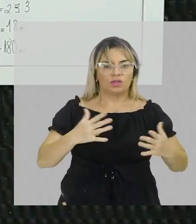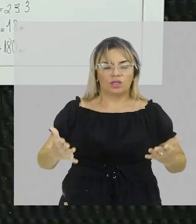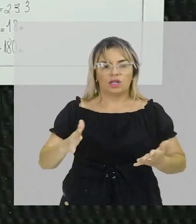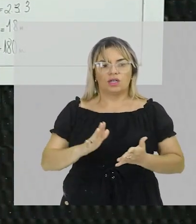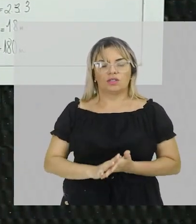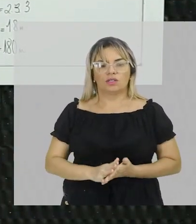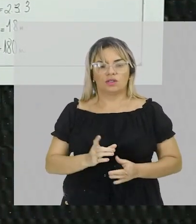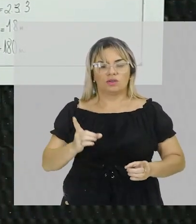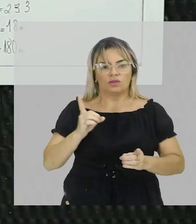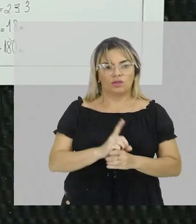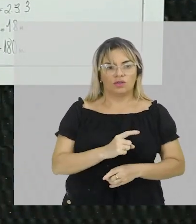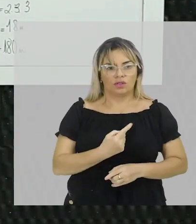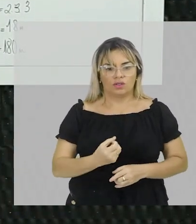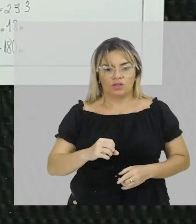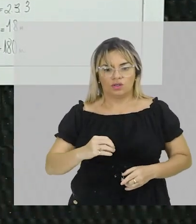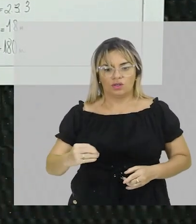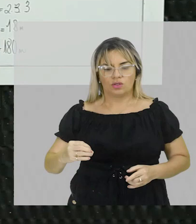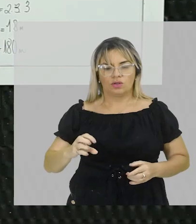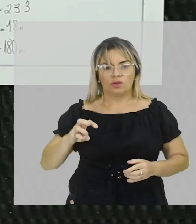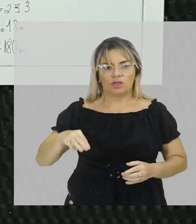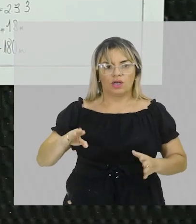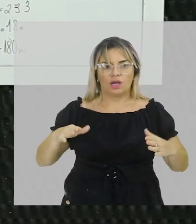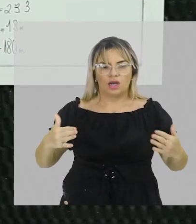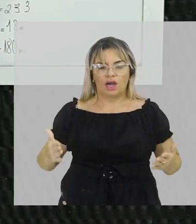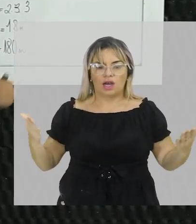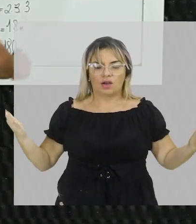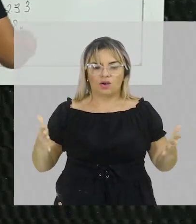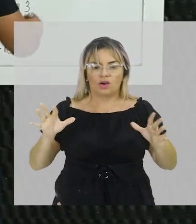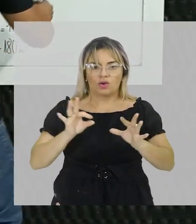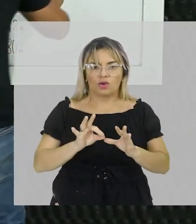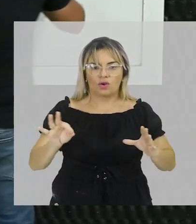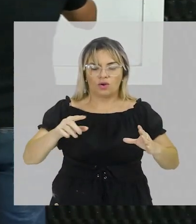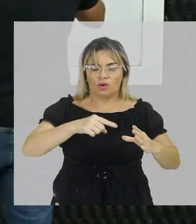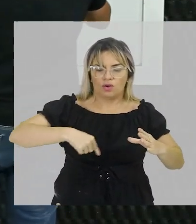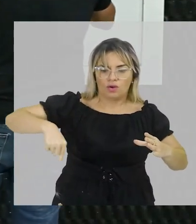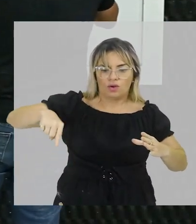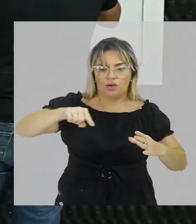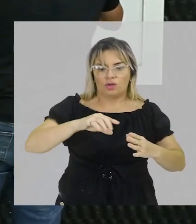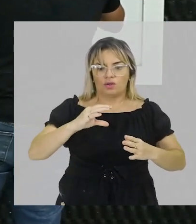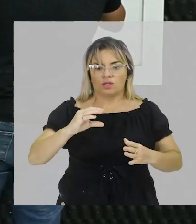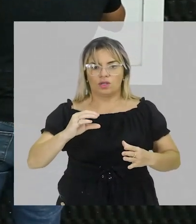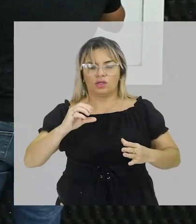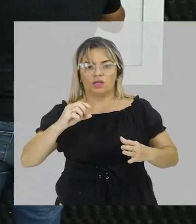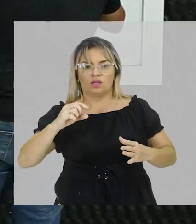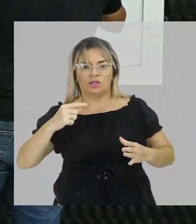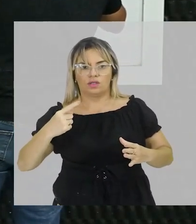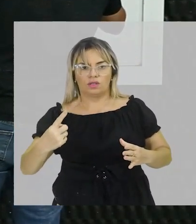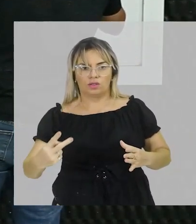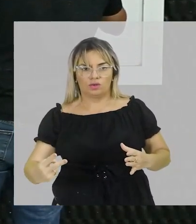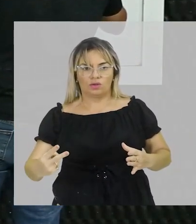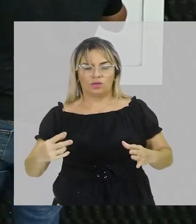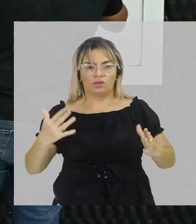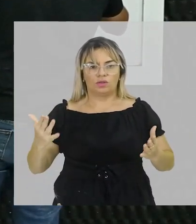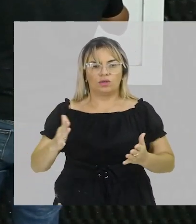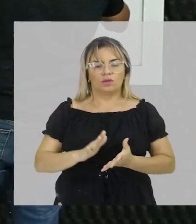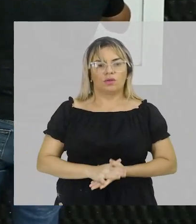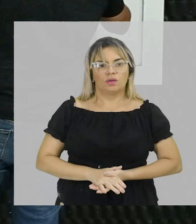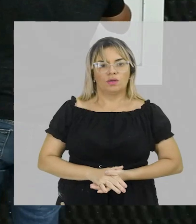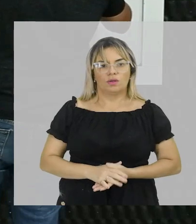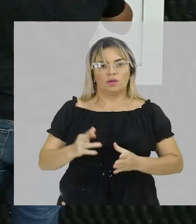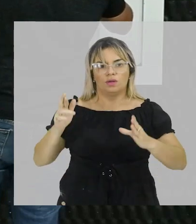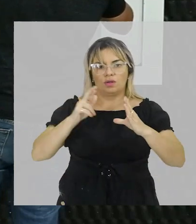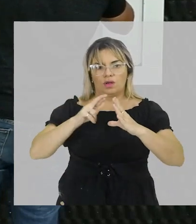maior. Certo? Está no C2. Então, o que a gente vai fazer? O C2 é uma circunferência de